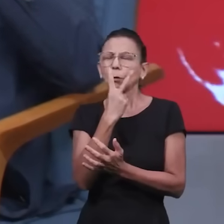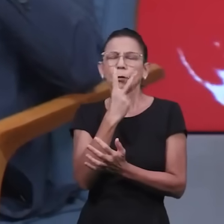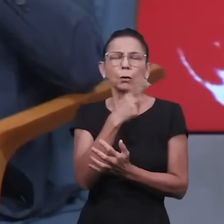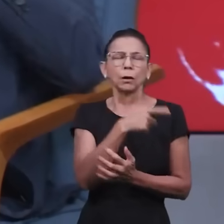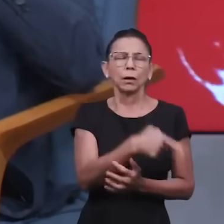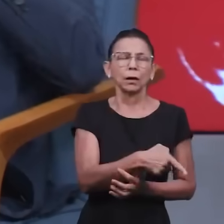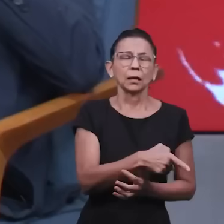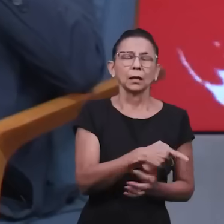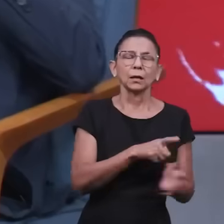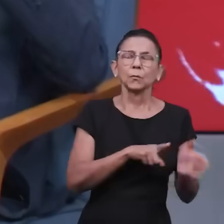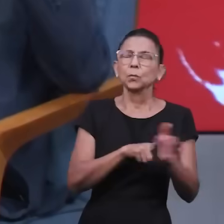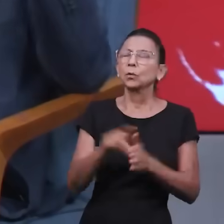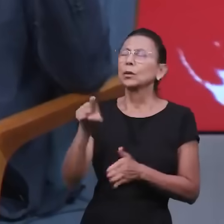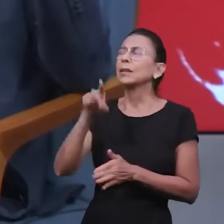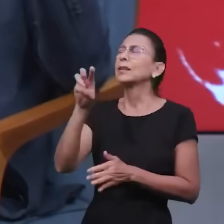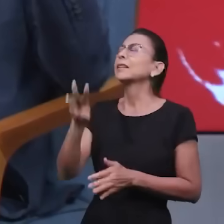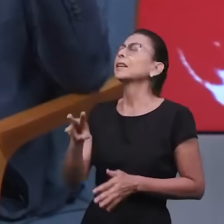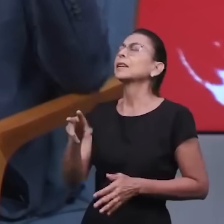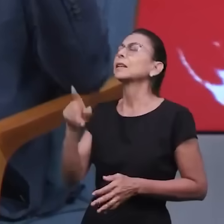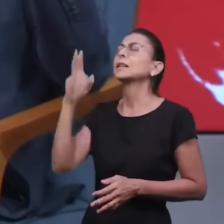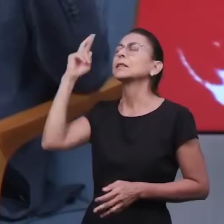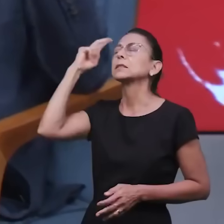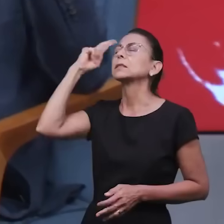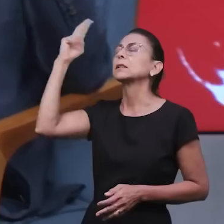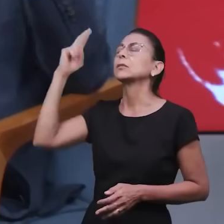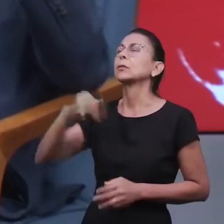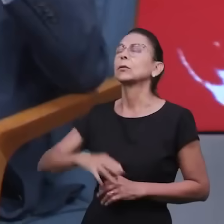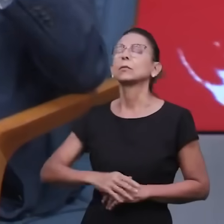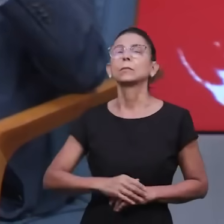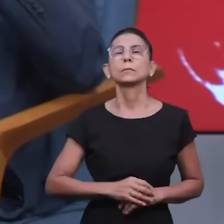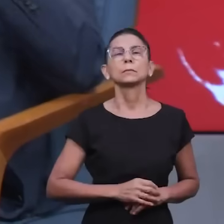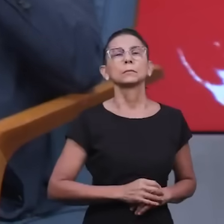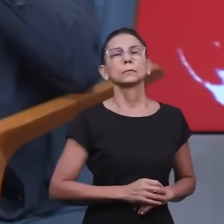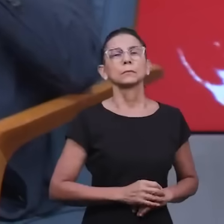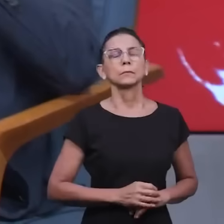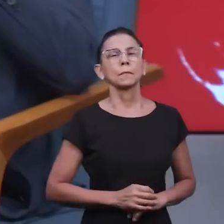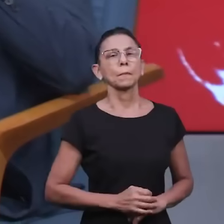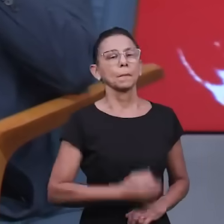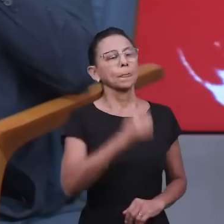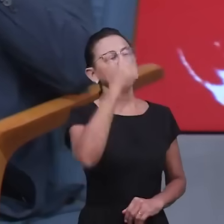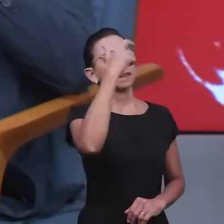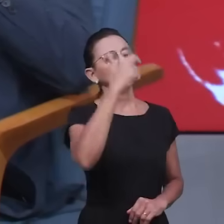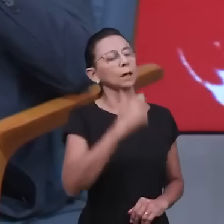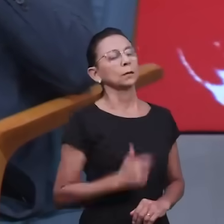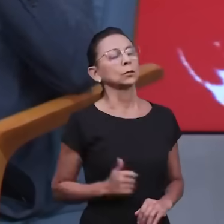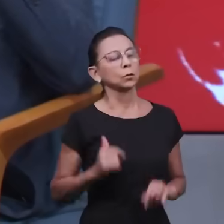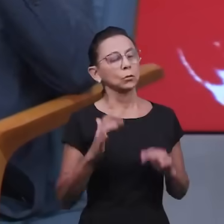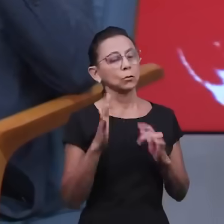perguntou: quem és tu, Senhor? E a voz disse: eu sou